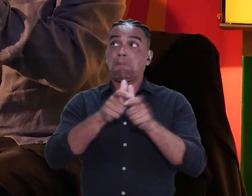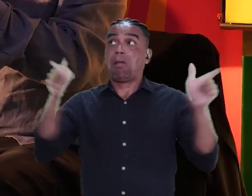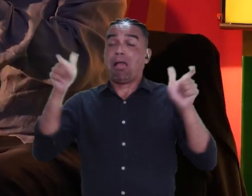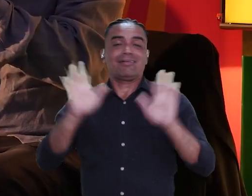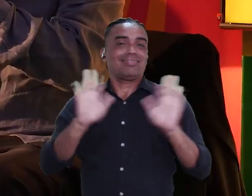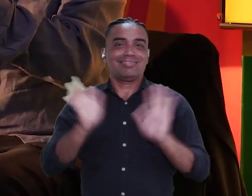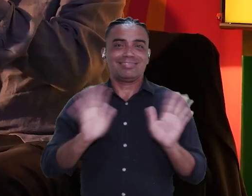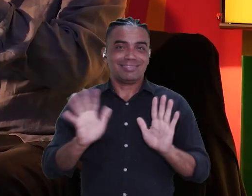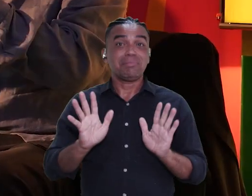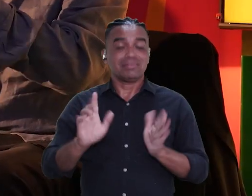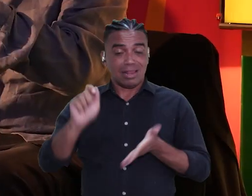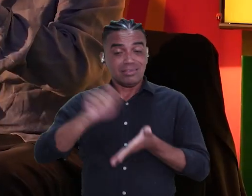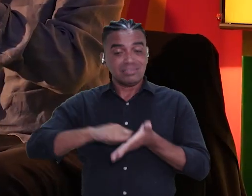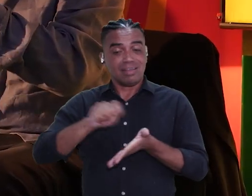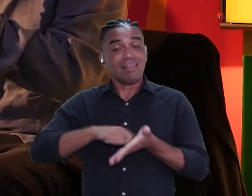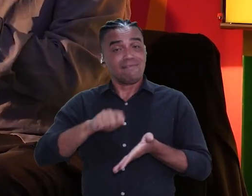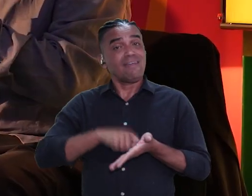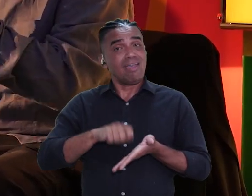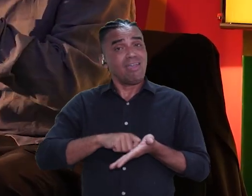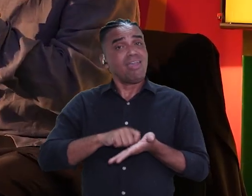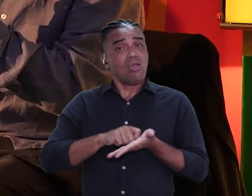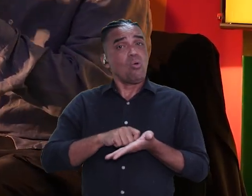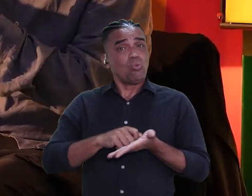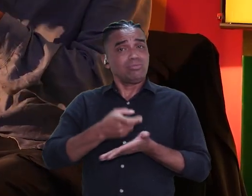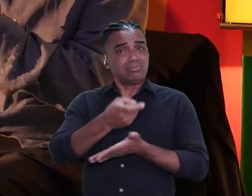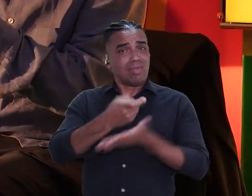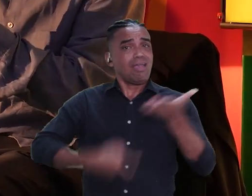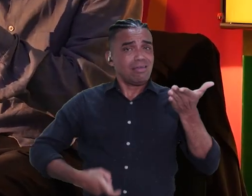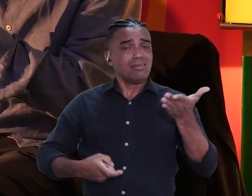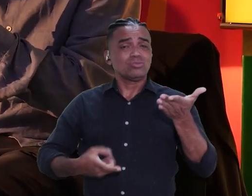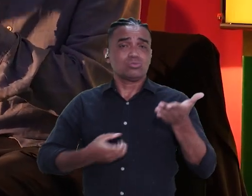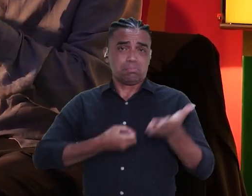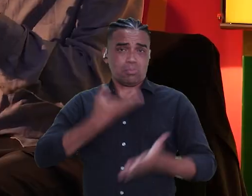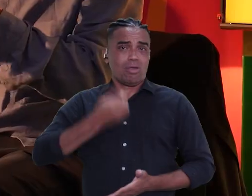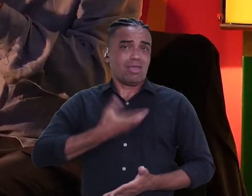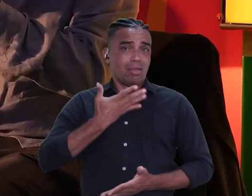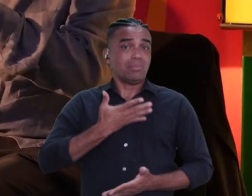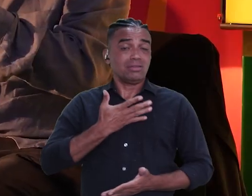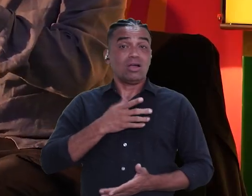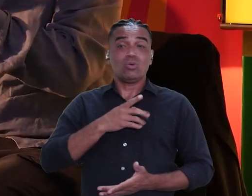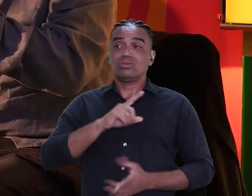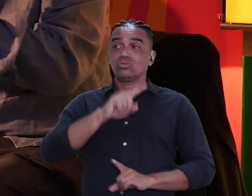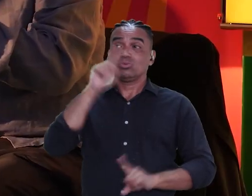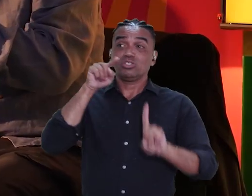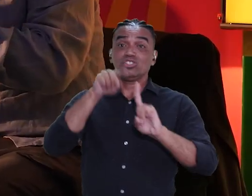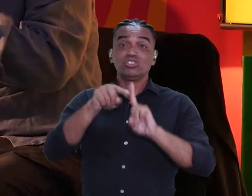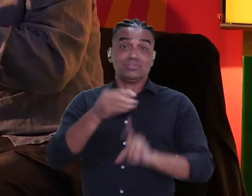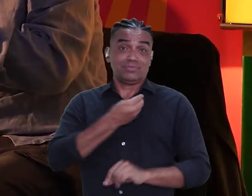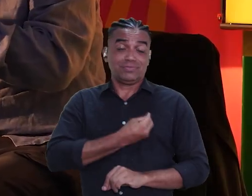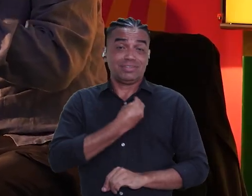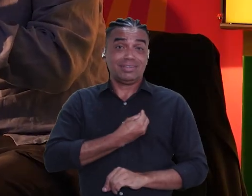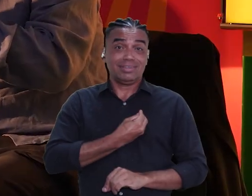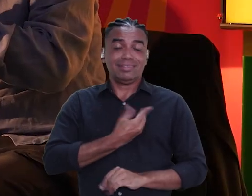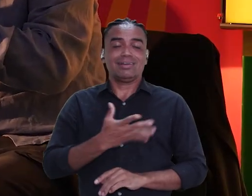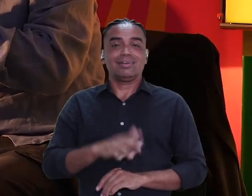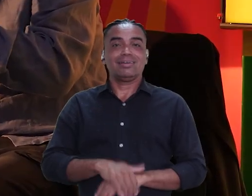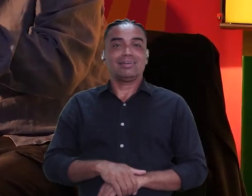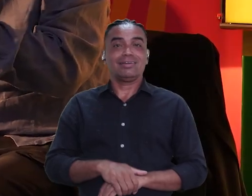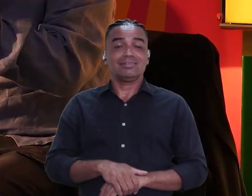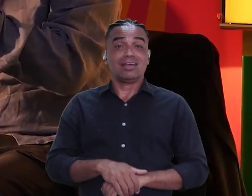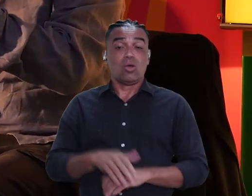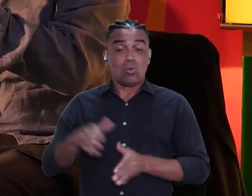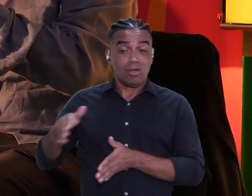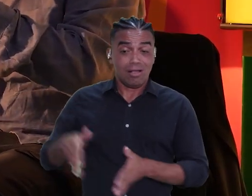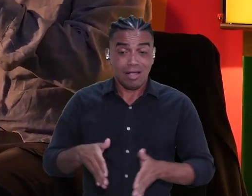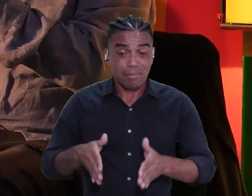o autor deste poema. Isso define uma vida, né? Uma biografia. E o poema, aliás, começa no meio do